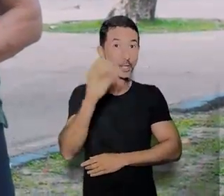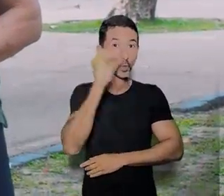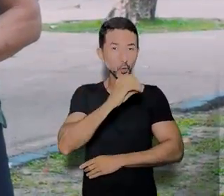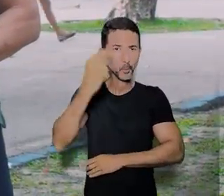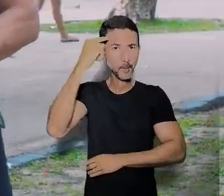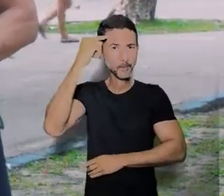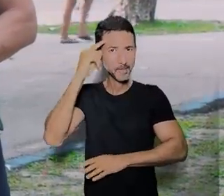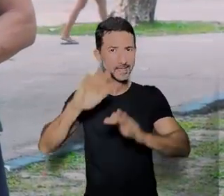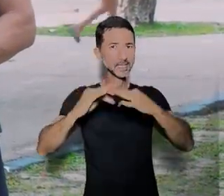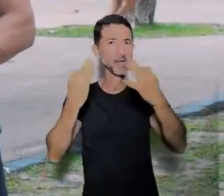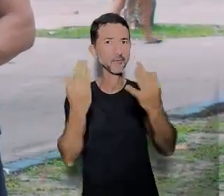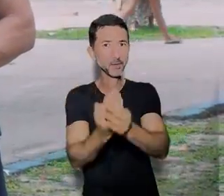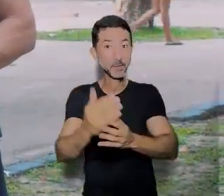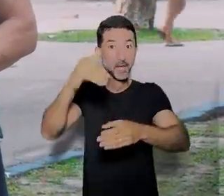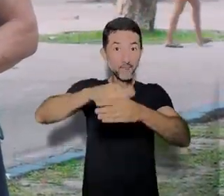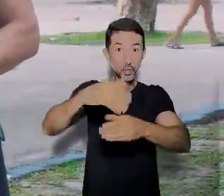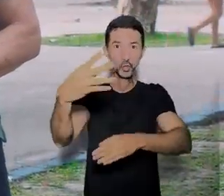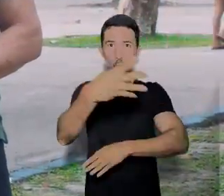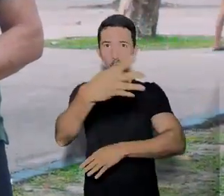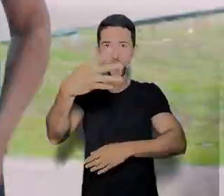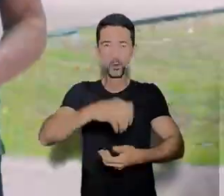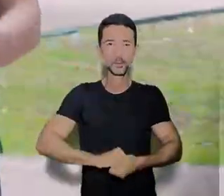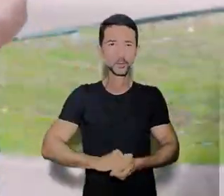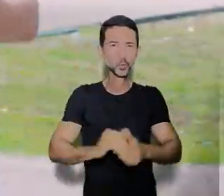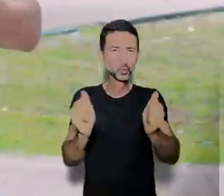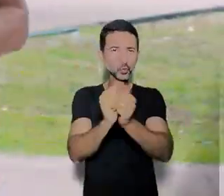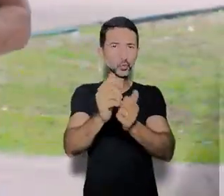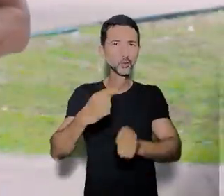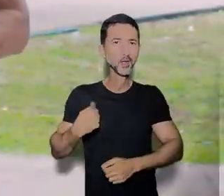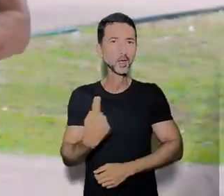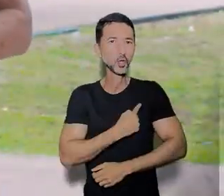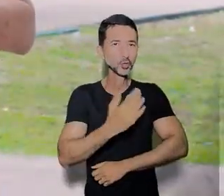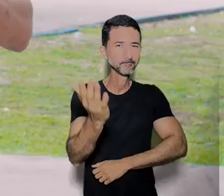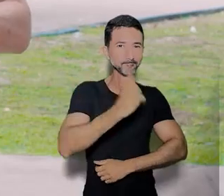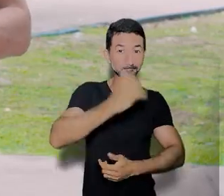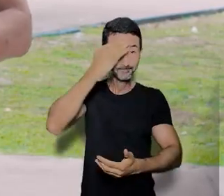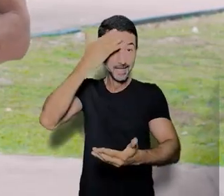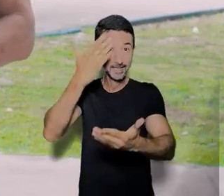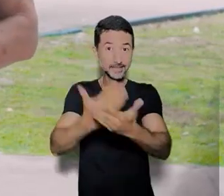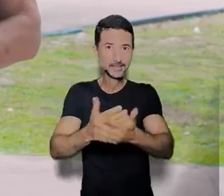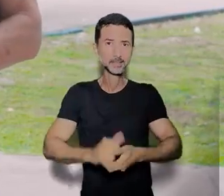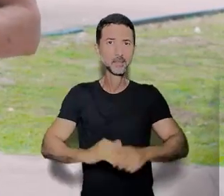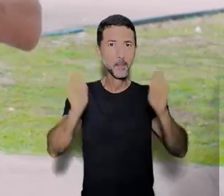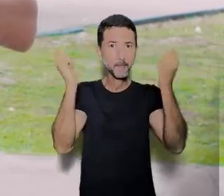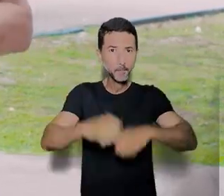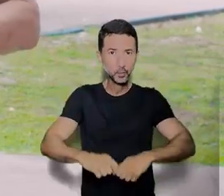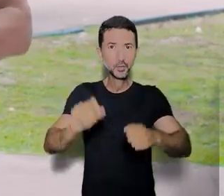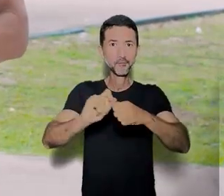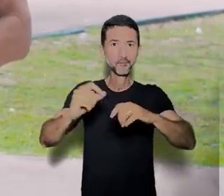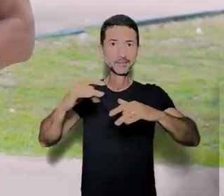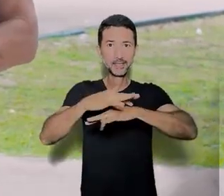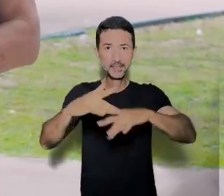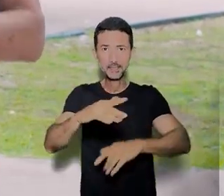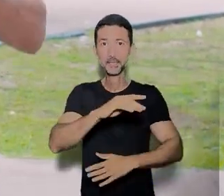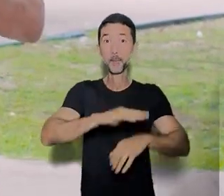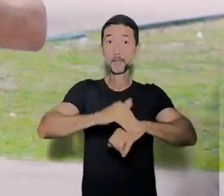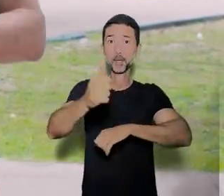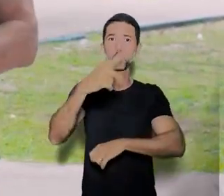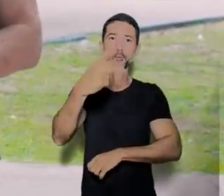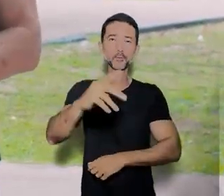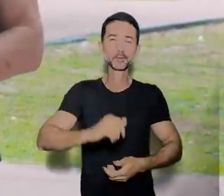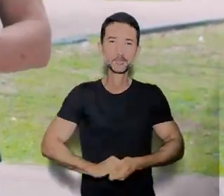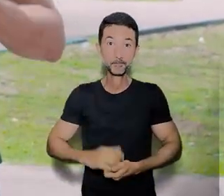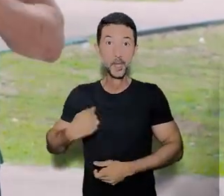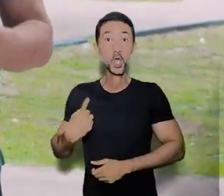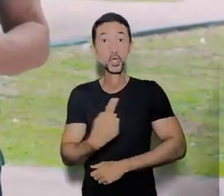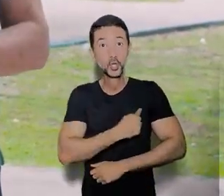de outubro, pense na sua família, vote 4-4. Junte-se a nós e acredite, é possível fazer uma Ananindeua melhor para